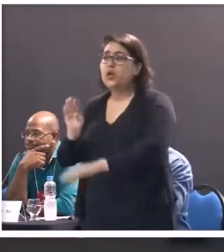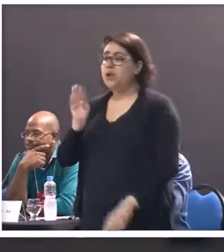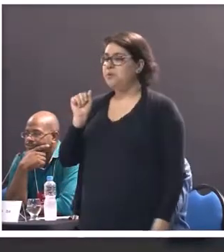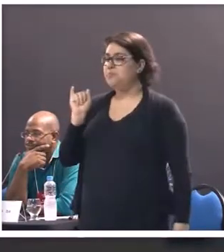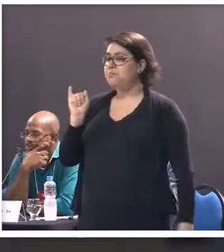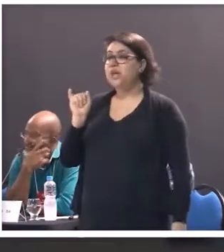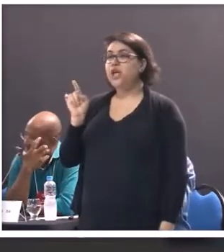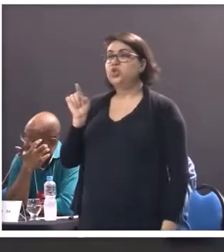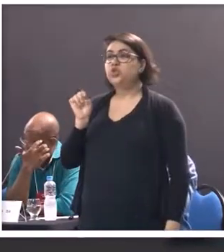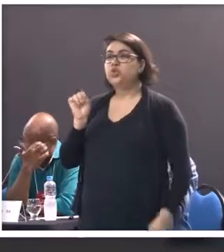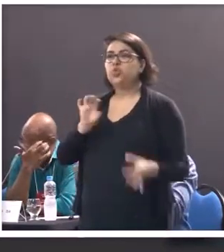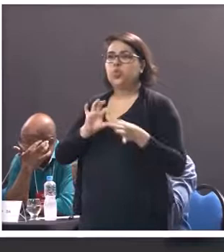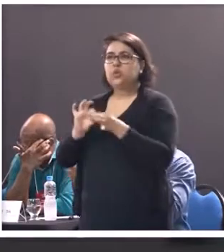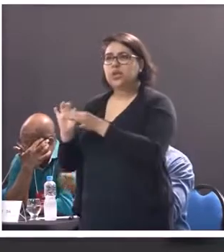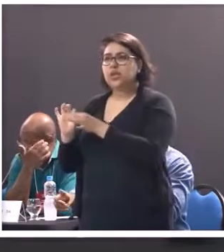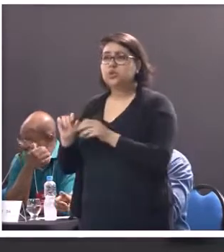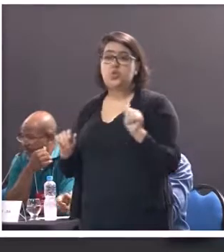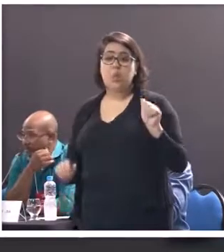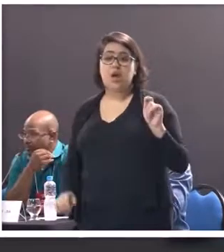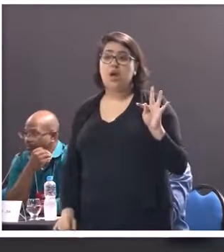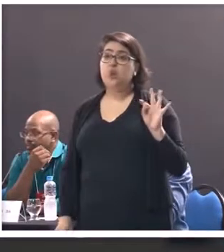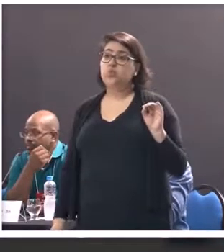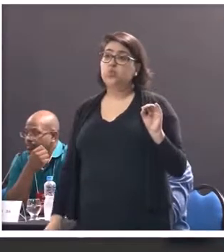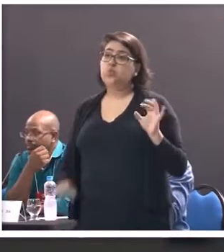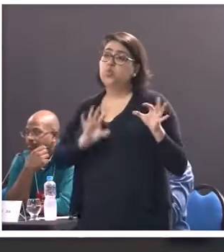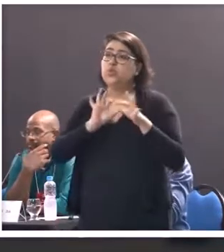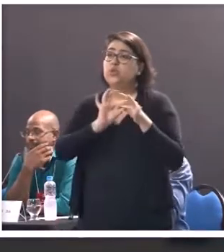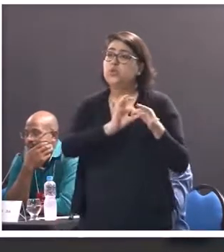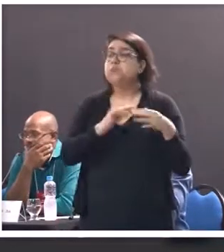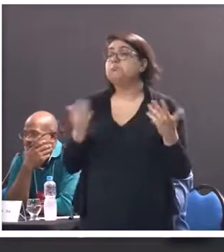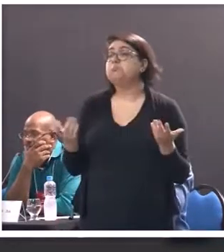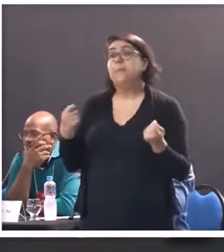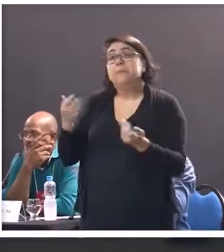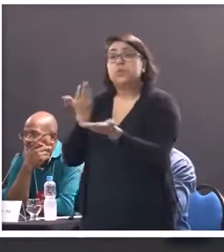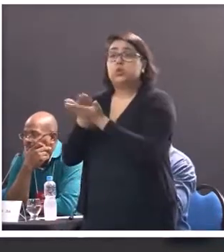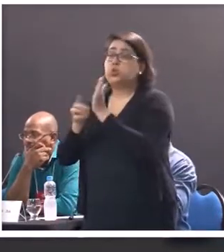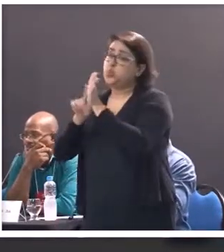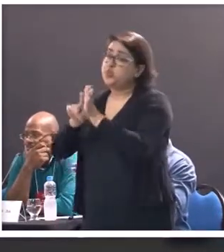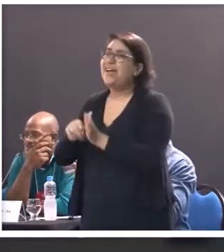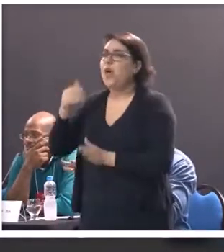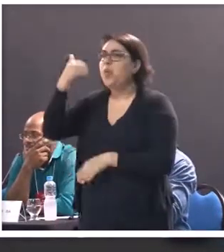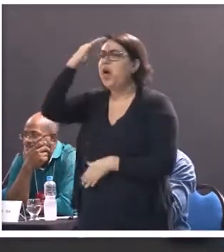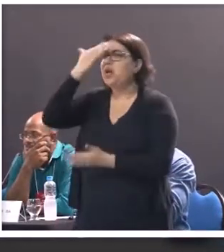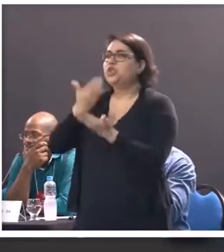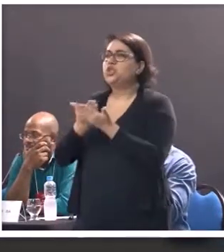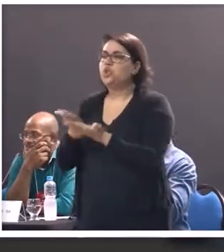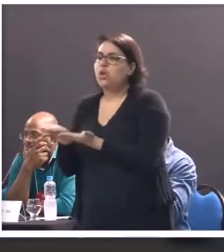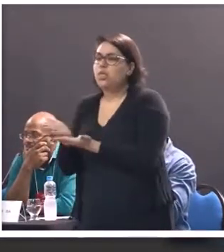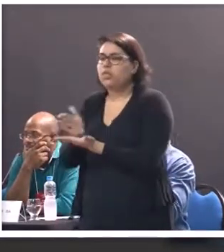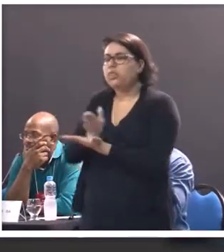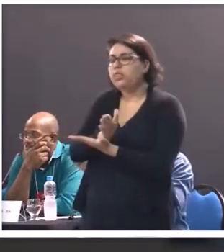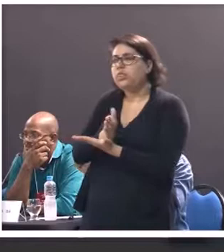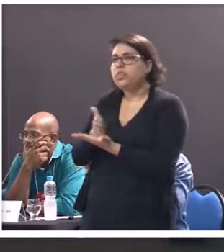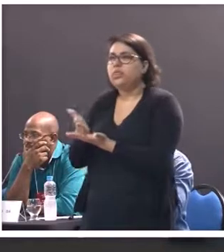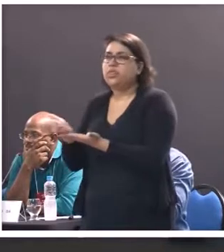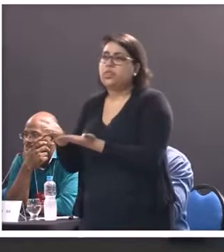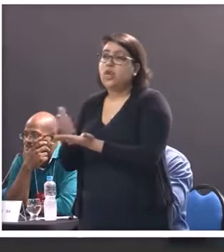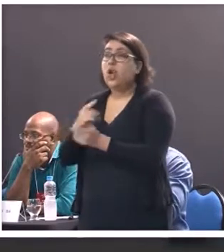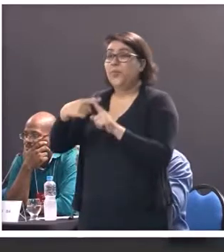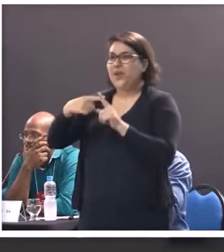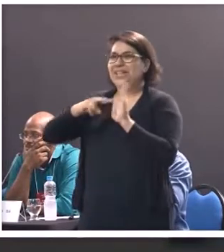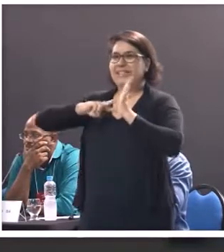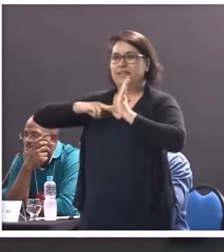e alto contexto. Tem que ser feitos estudos. Eu acredito que ela fica navegando ali em baixo contexto, porque a significação,